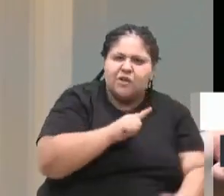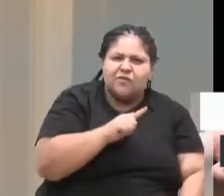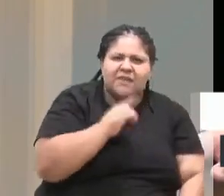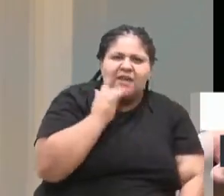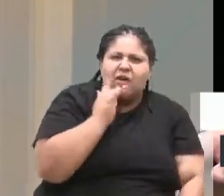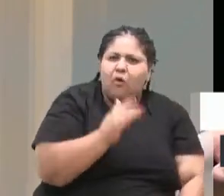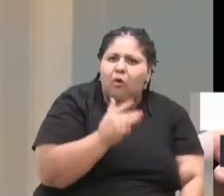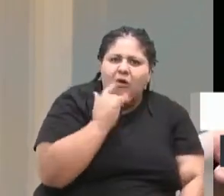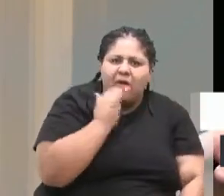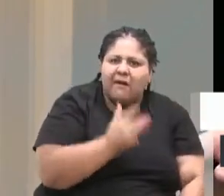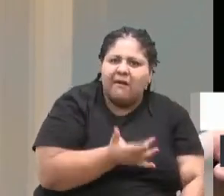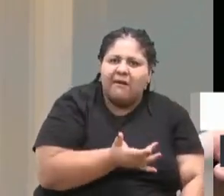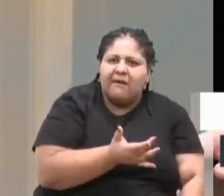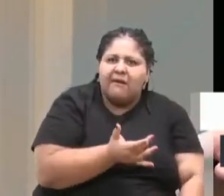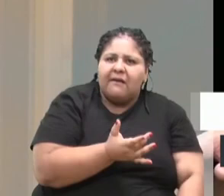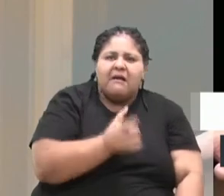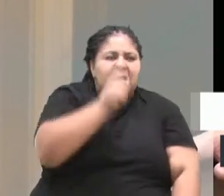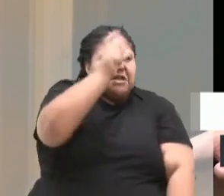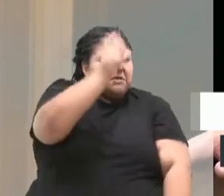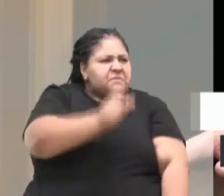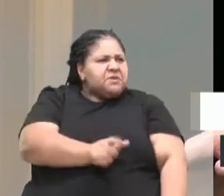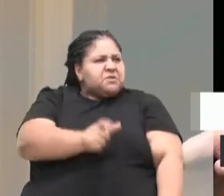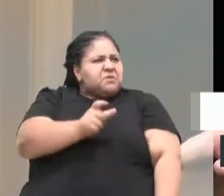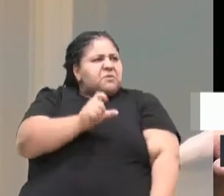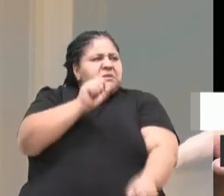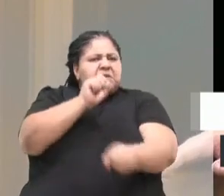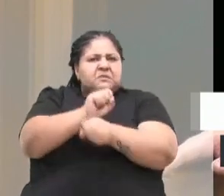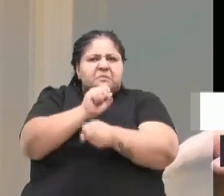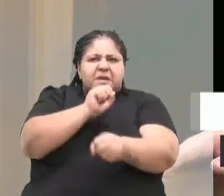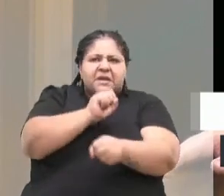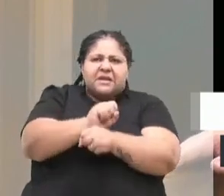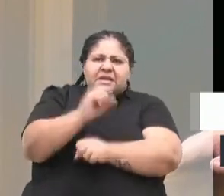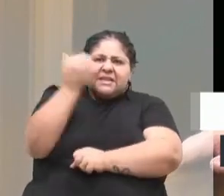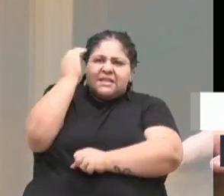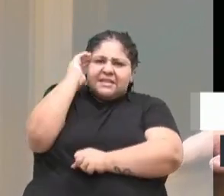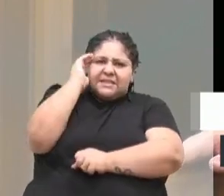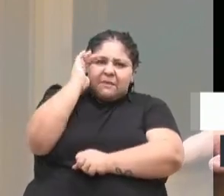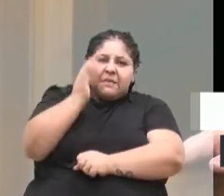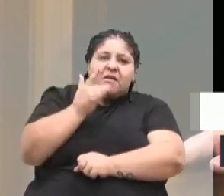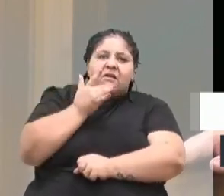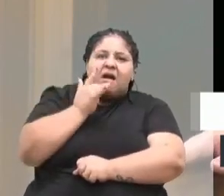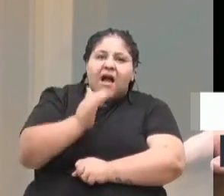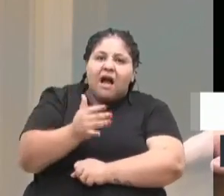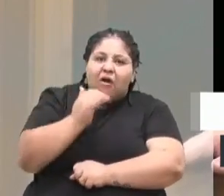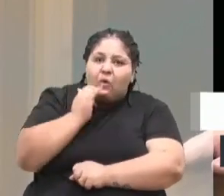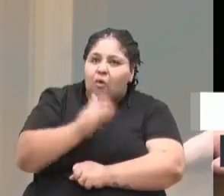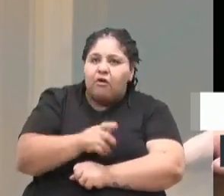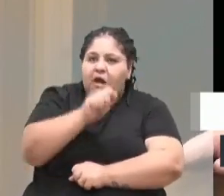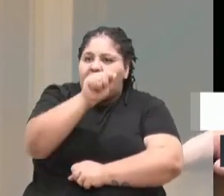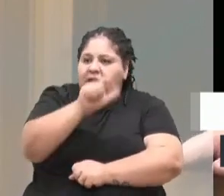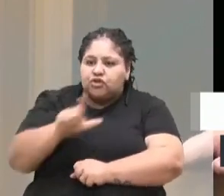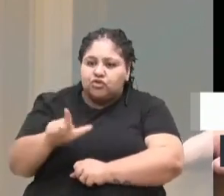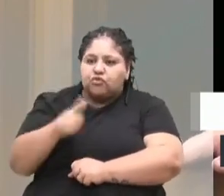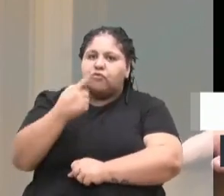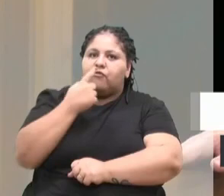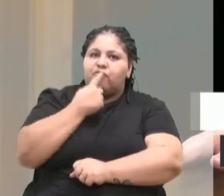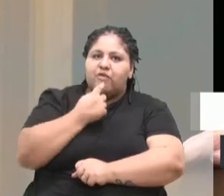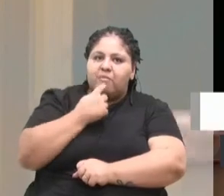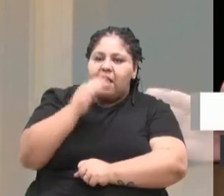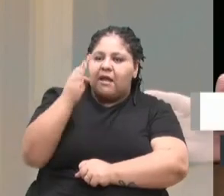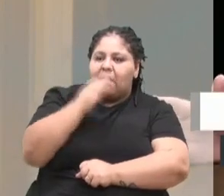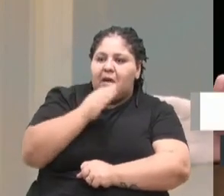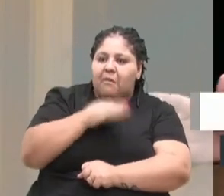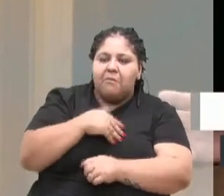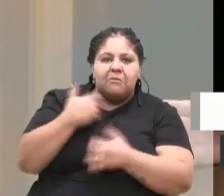Ninguém dos cidadãos estava esperando, sabiam a cor que eles eram, se eram azul, se eram vermelho, se era emergência,